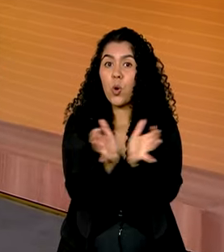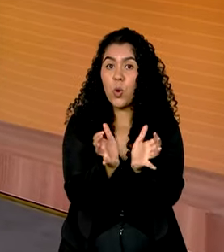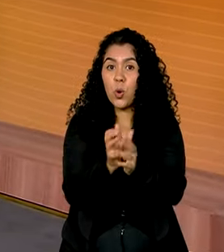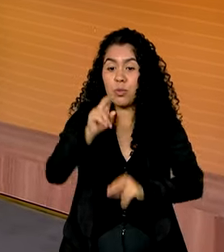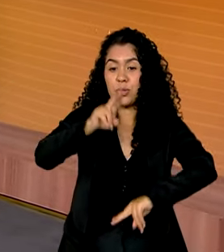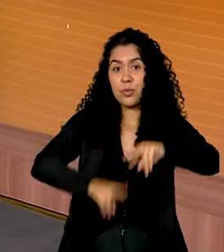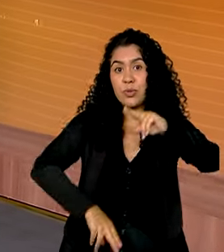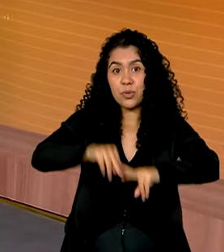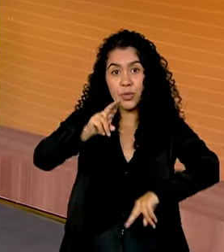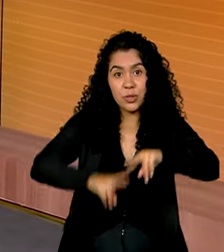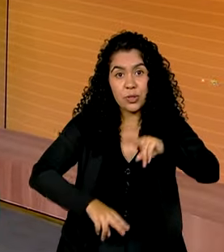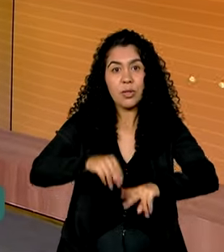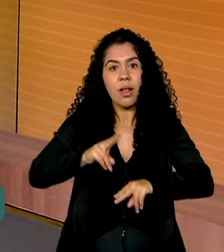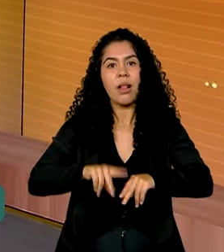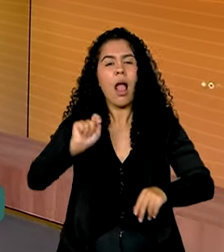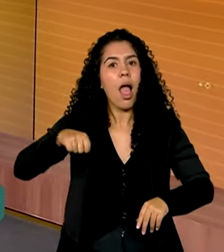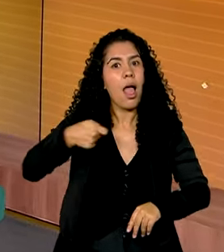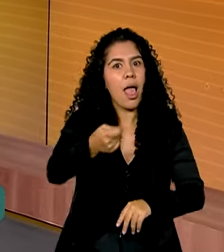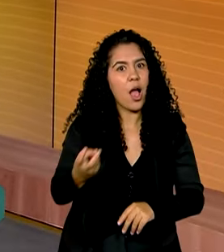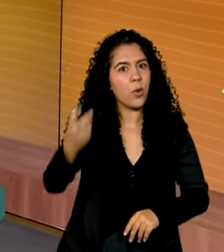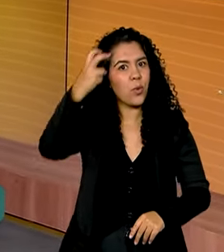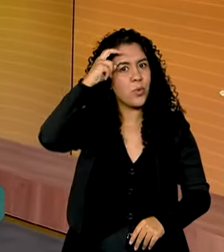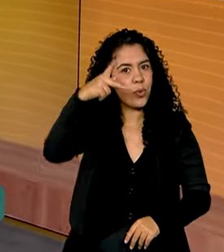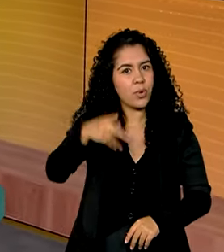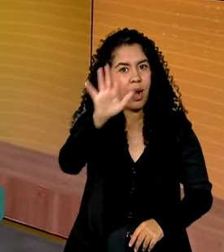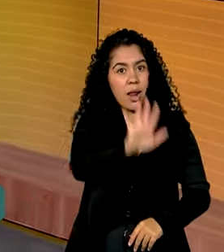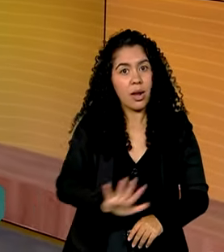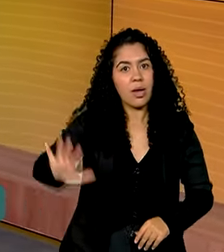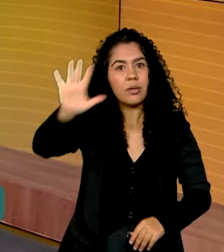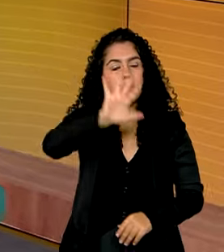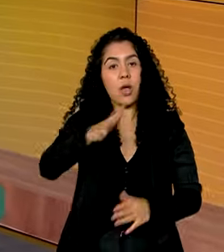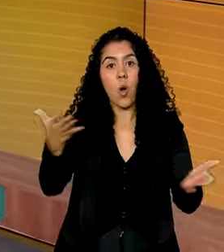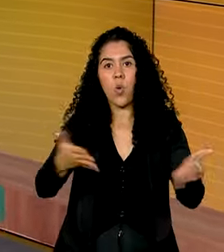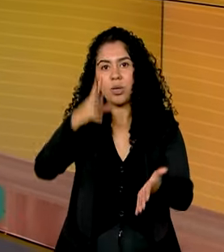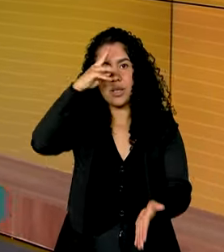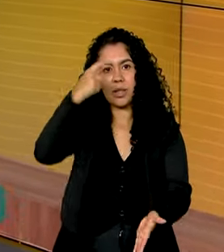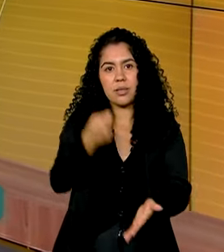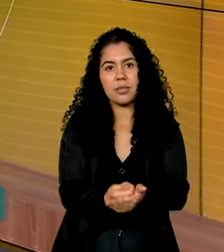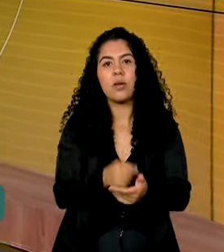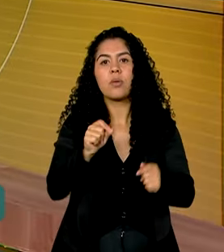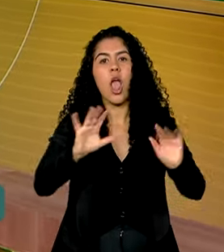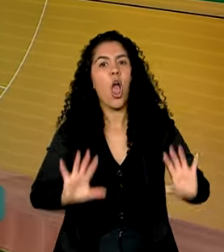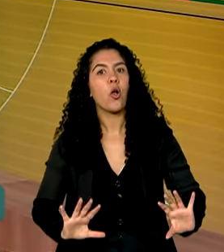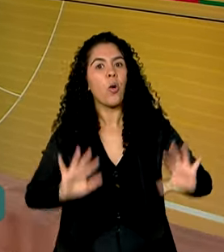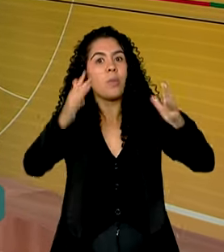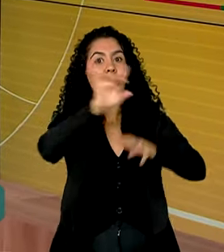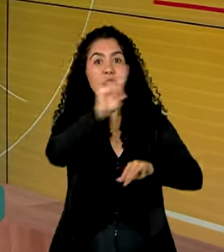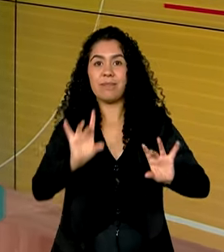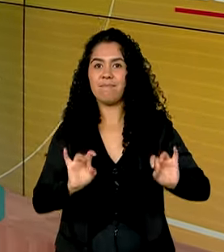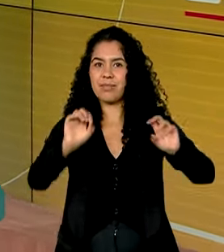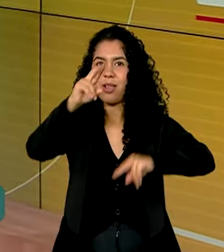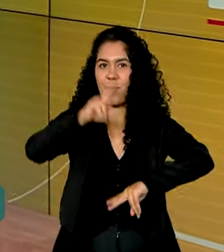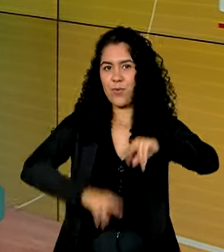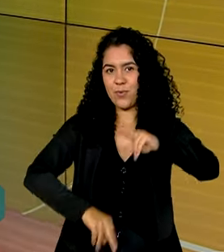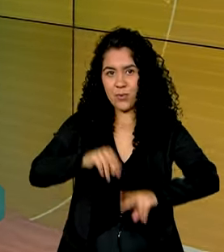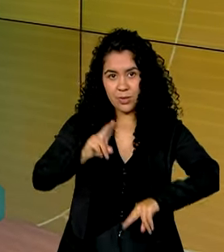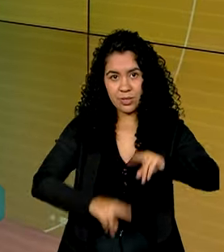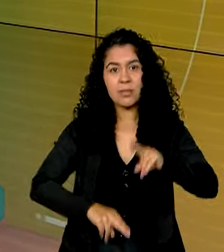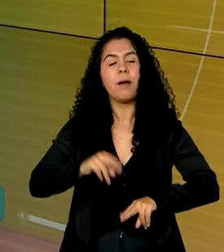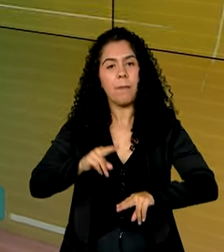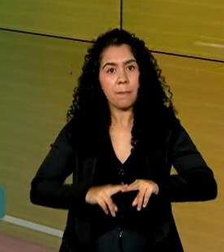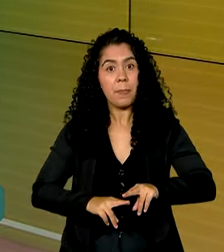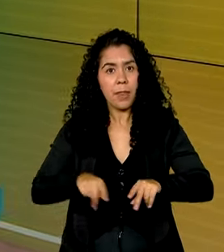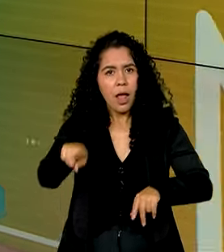reconhecidas como manifestação da cultura nacional. A decisão foi publicada hoje, data em que é comemorado o Dia de São João. As